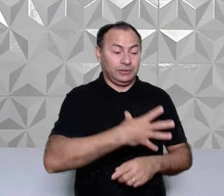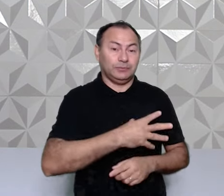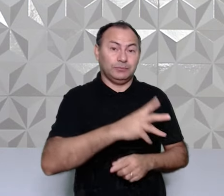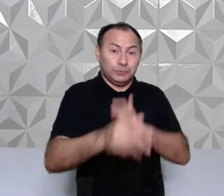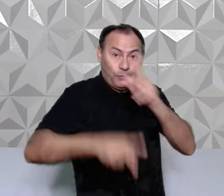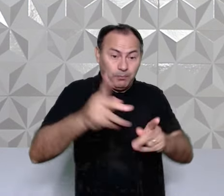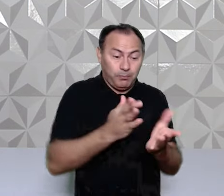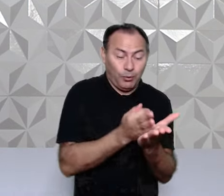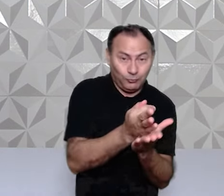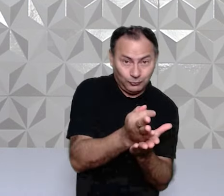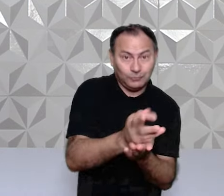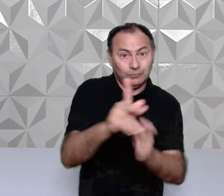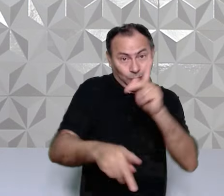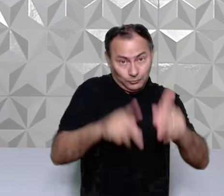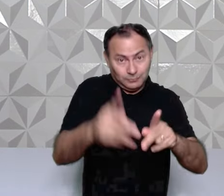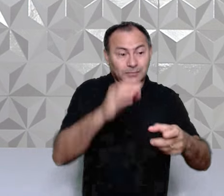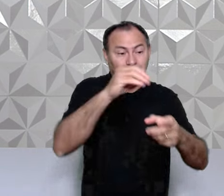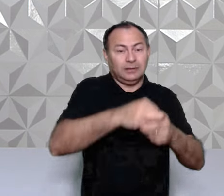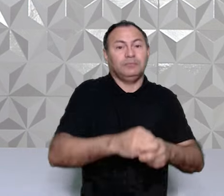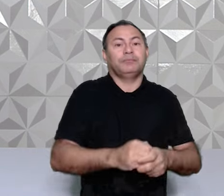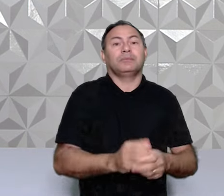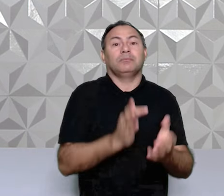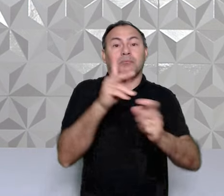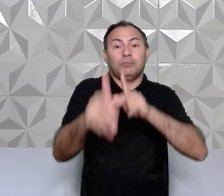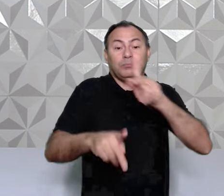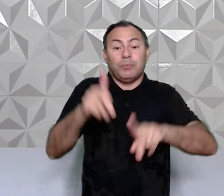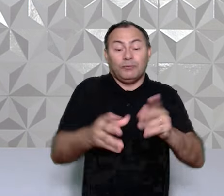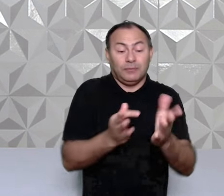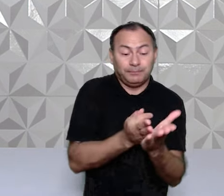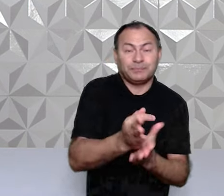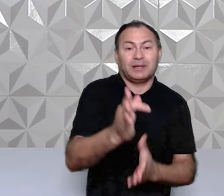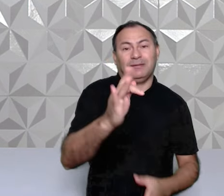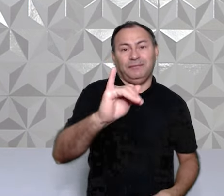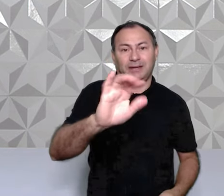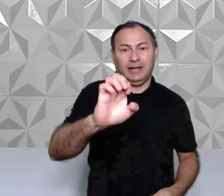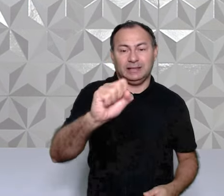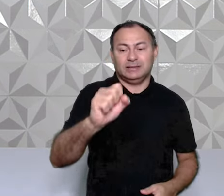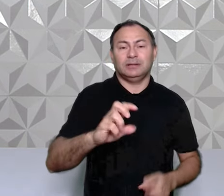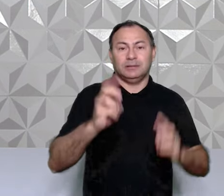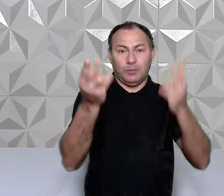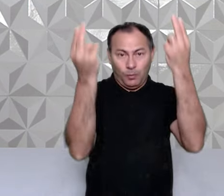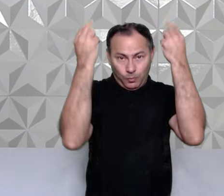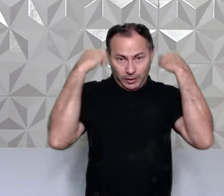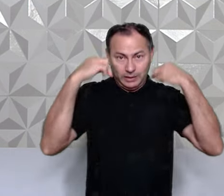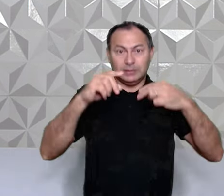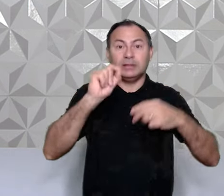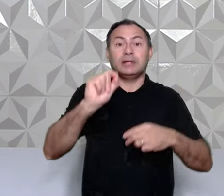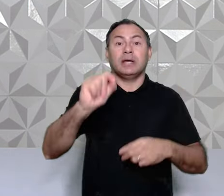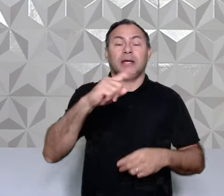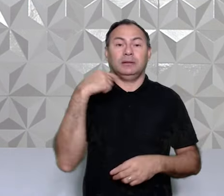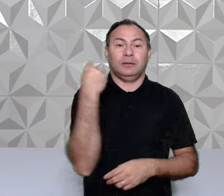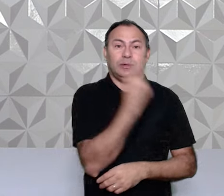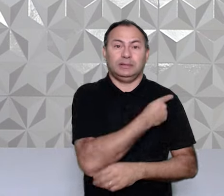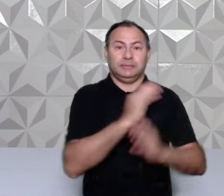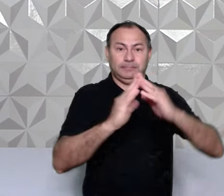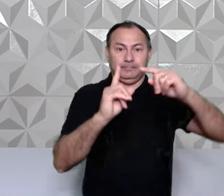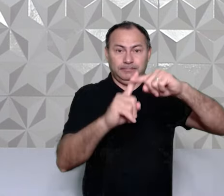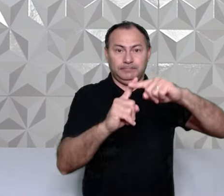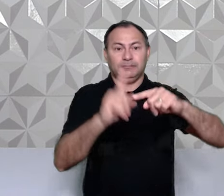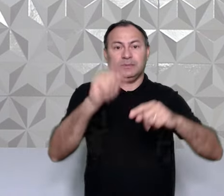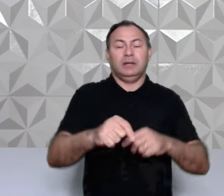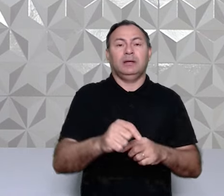os seus fiéis, né? Os fiéis, essas ovelhas, somos nós.